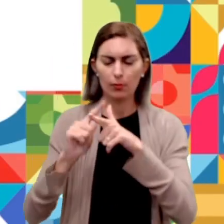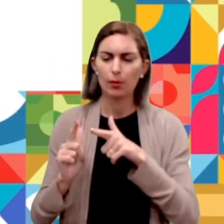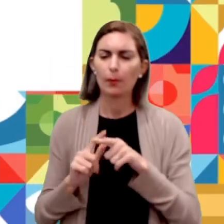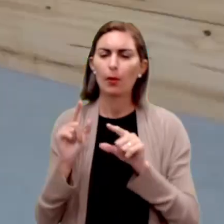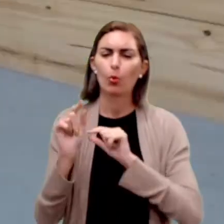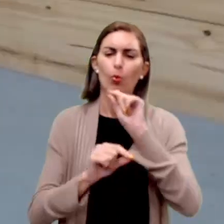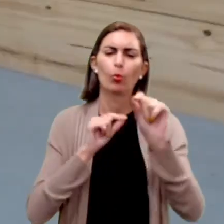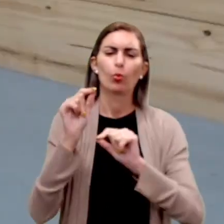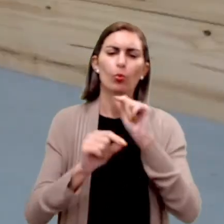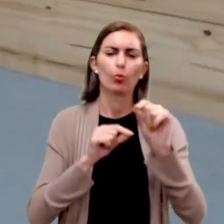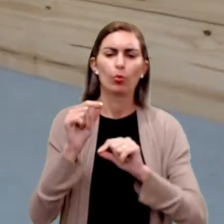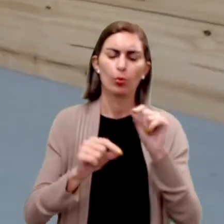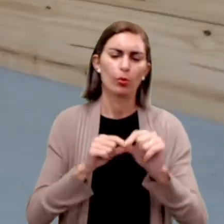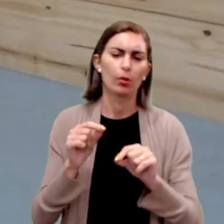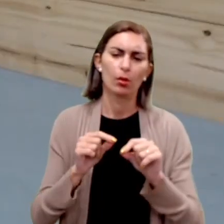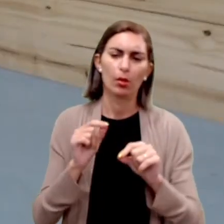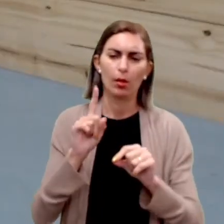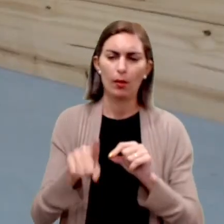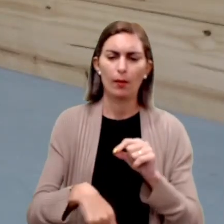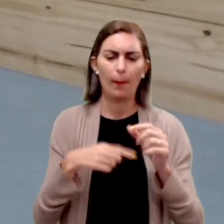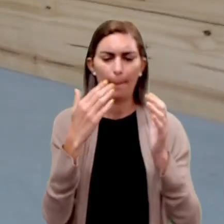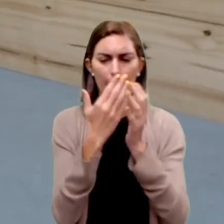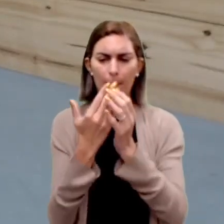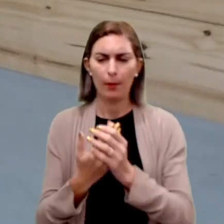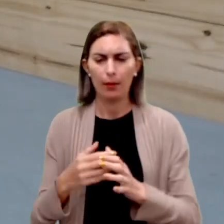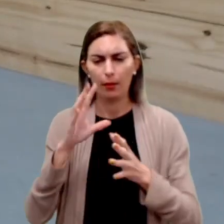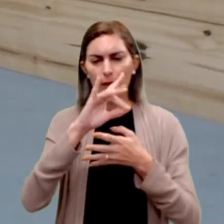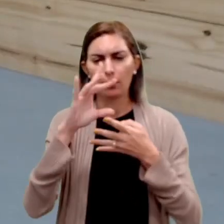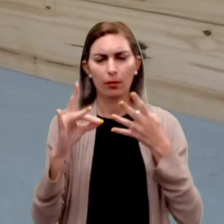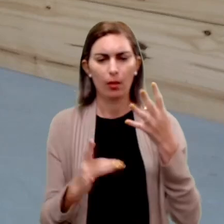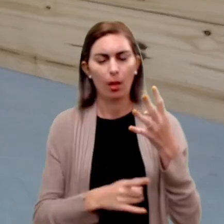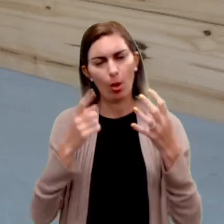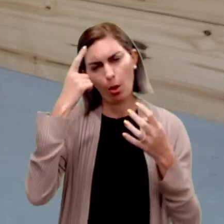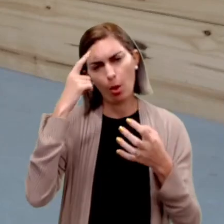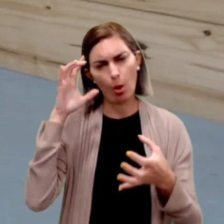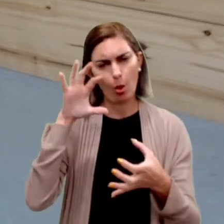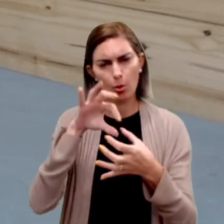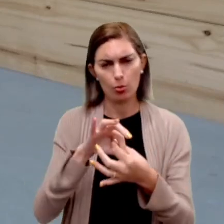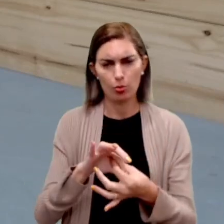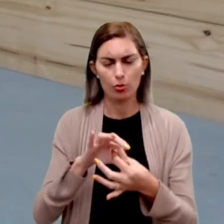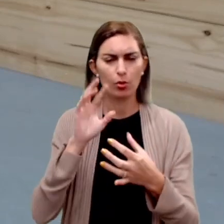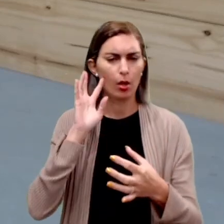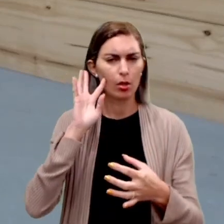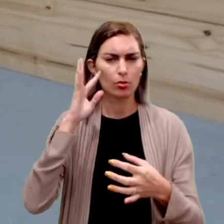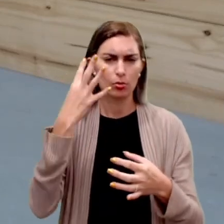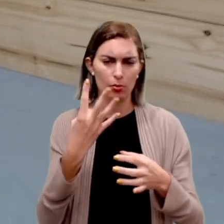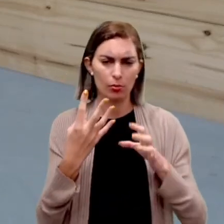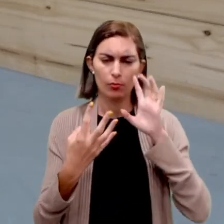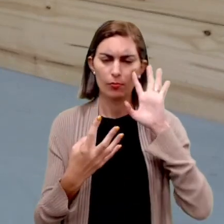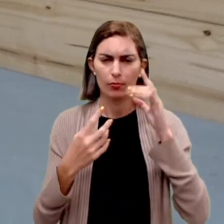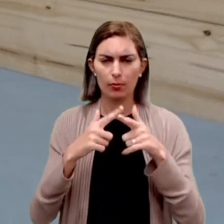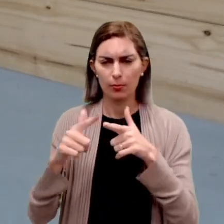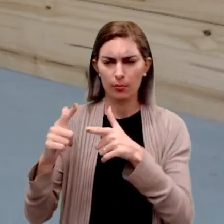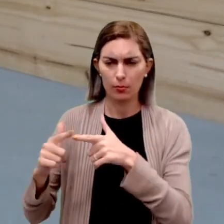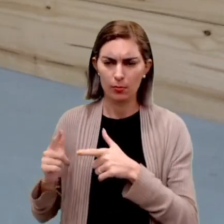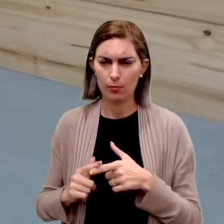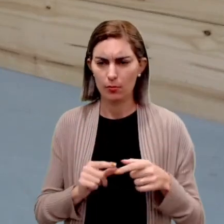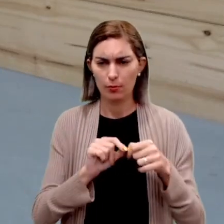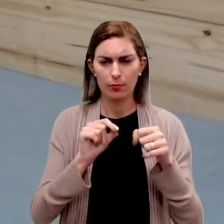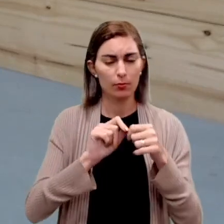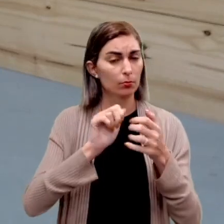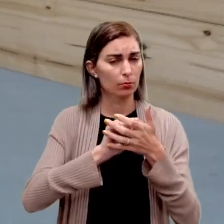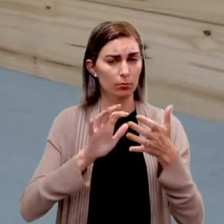o que é um algoritmo? São passos detalhados e lógicos para resolver um problema ou realizar uma